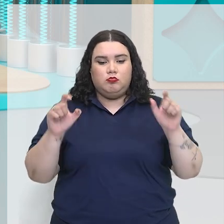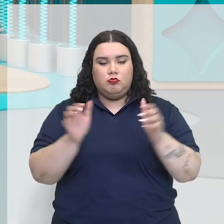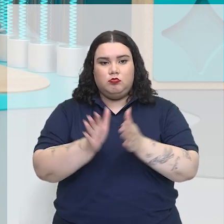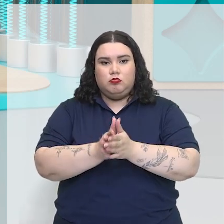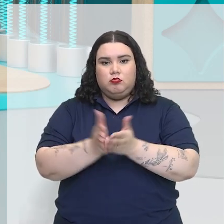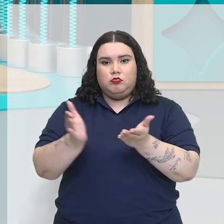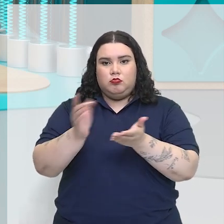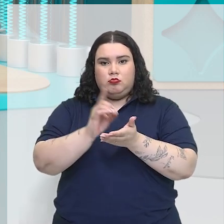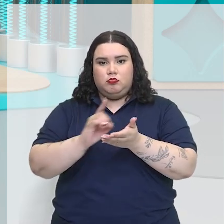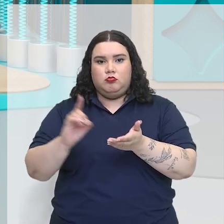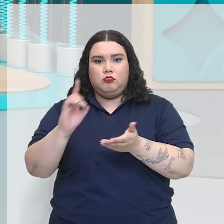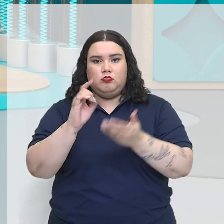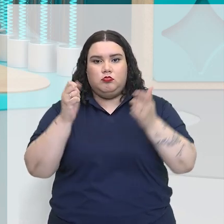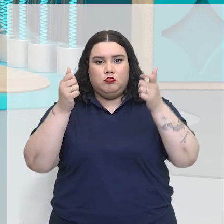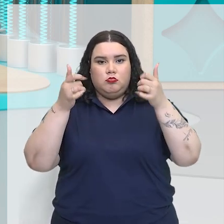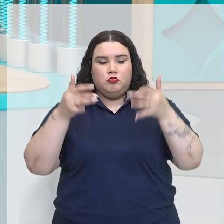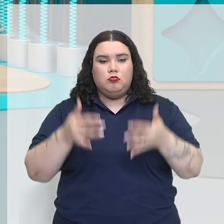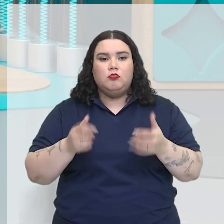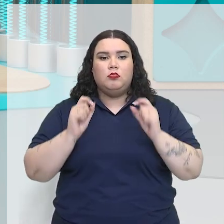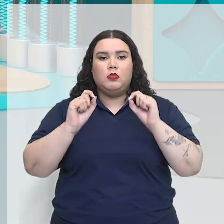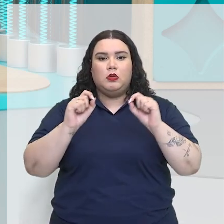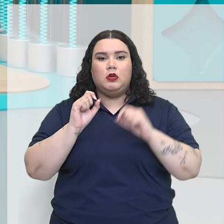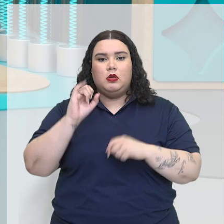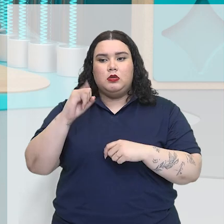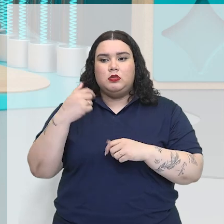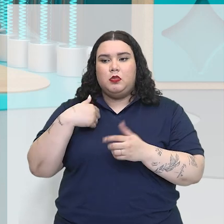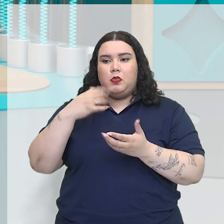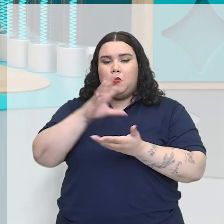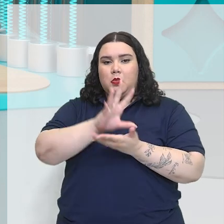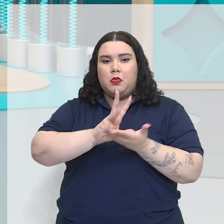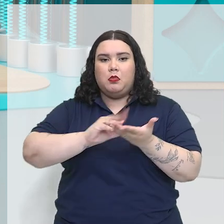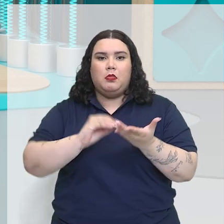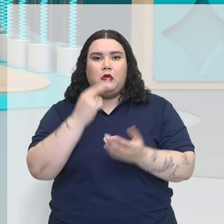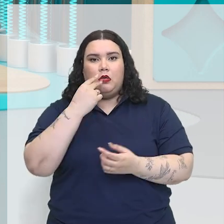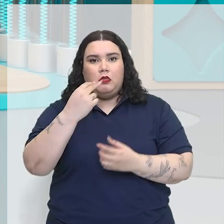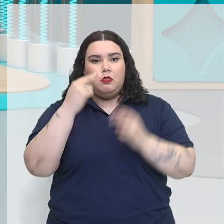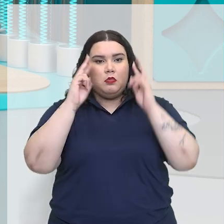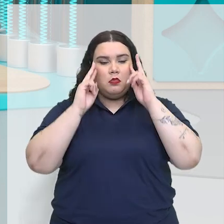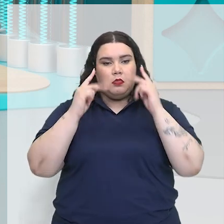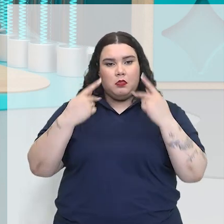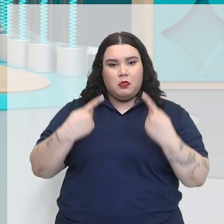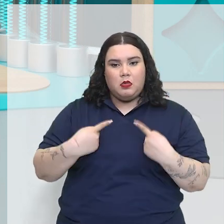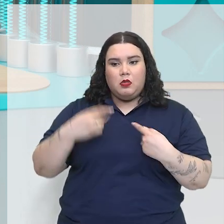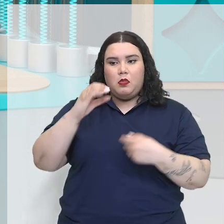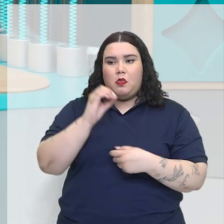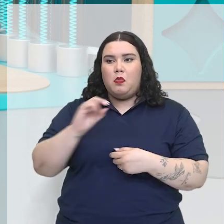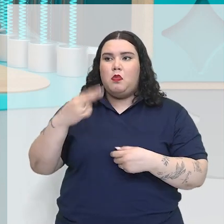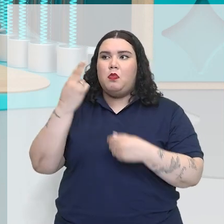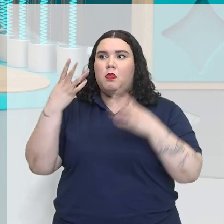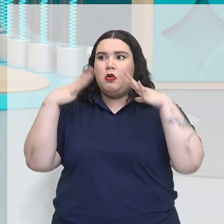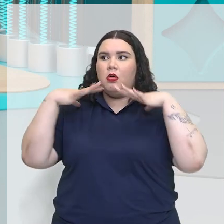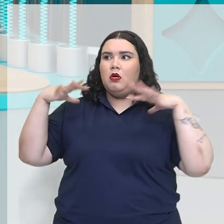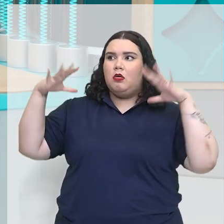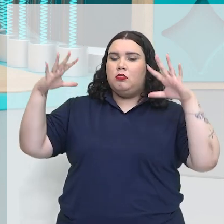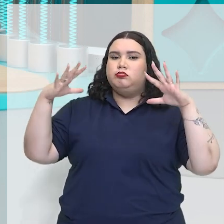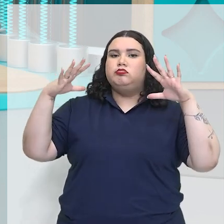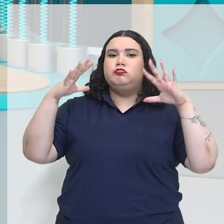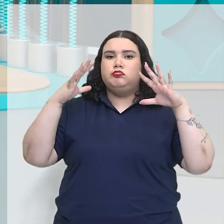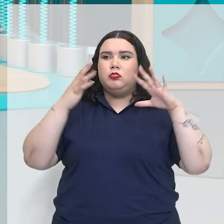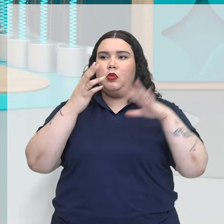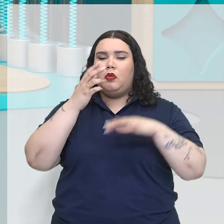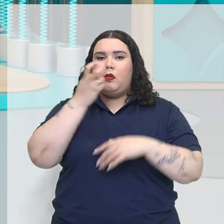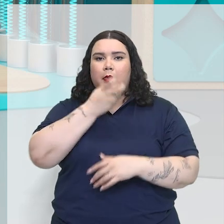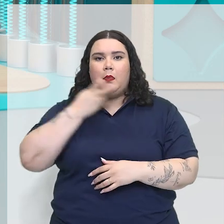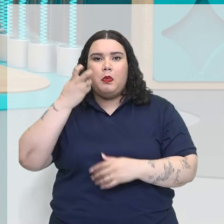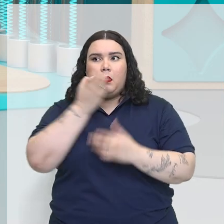fala sobre ainda que eu falasse a língua dos homens e falasse a língua dos anjos, sem amor eu nada seria. Então, observe que na letra